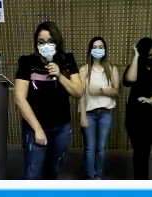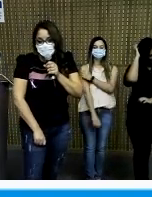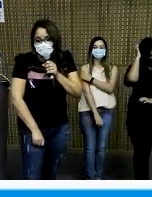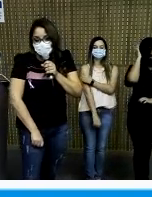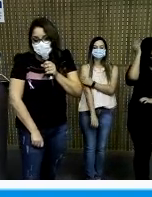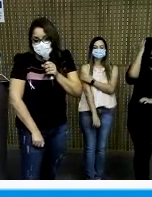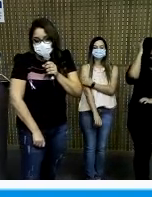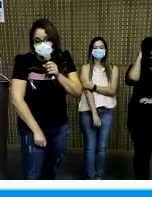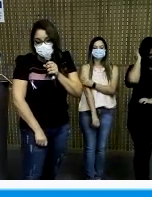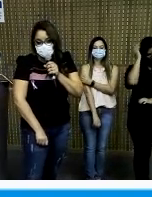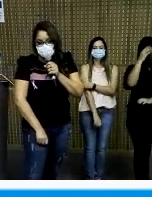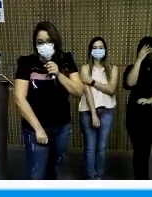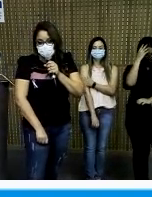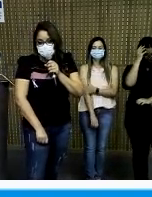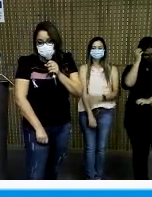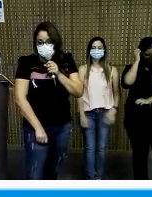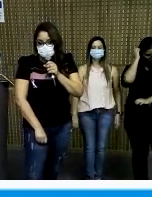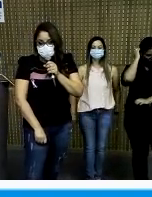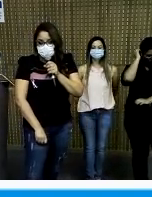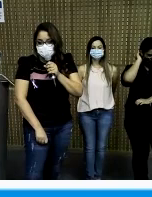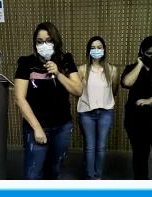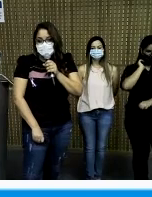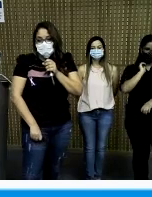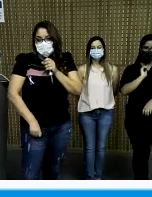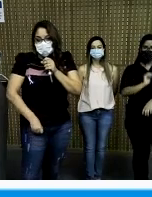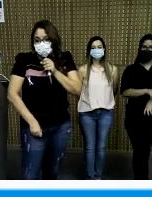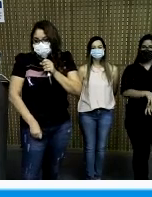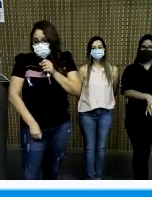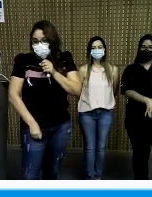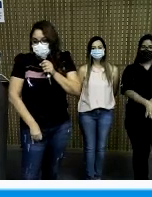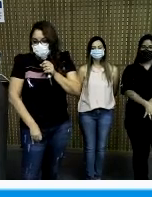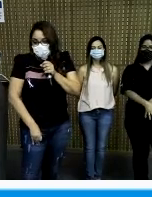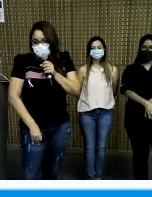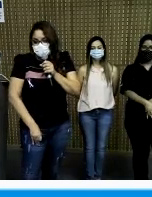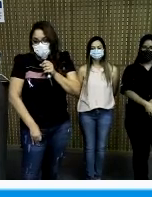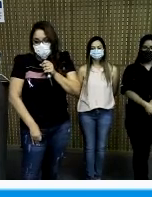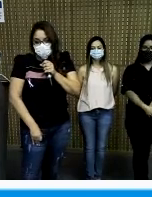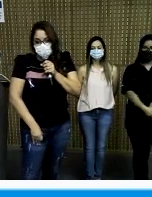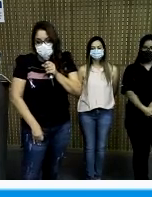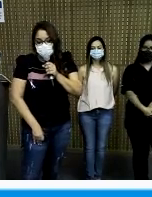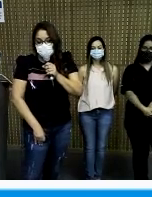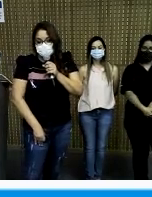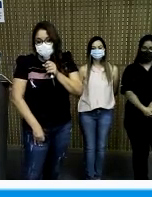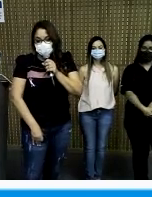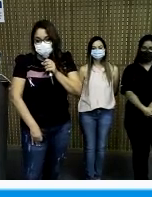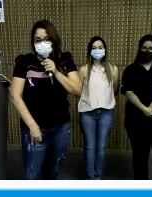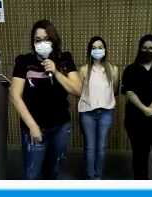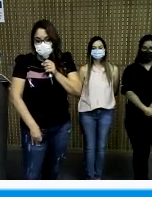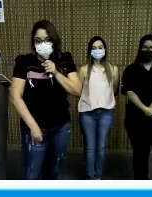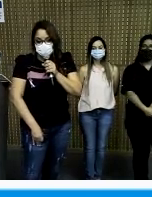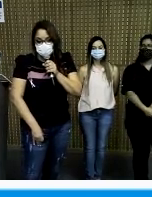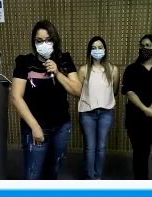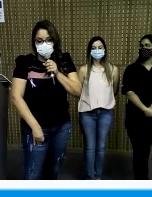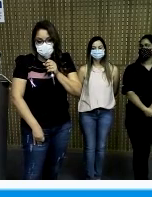tá? Sendo a primeira até a 20ª semana. Percebe também uma melhora na proporção de gestantes